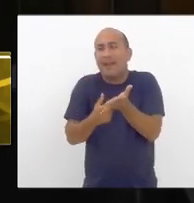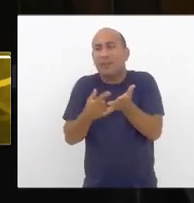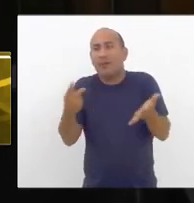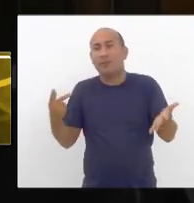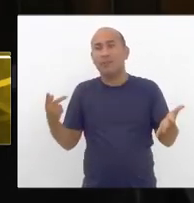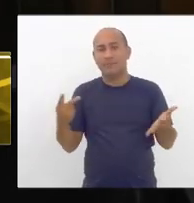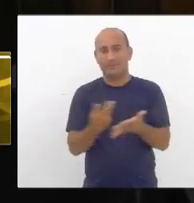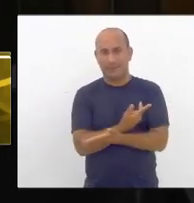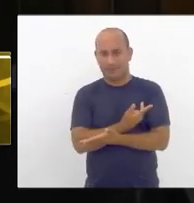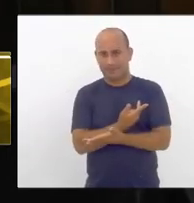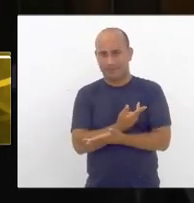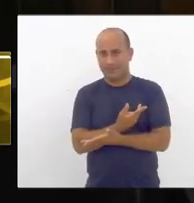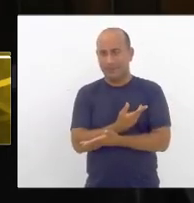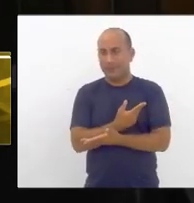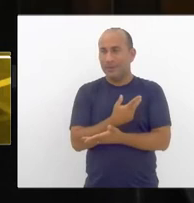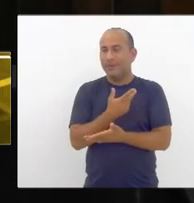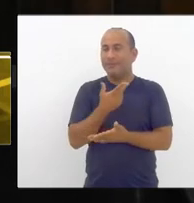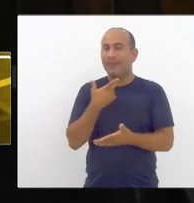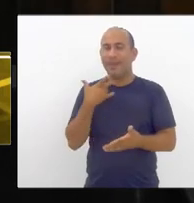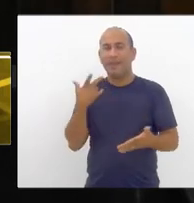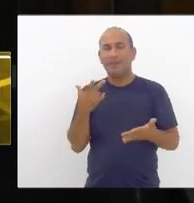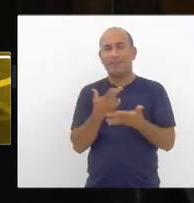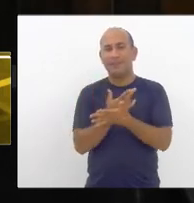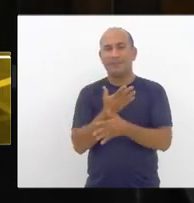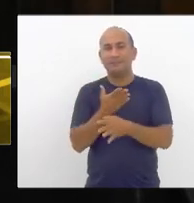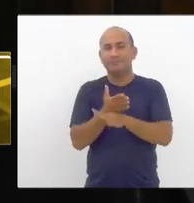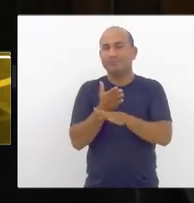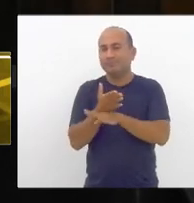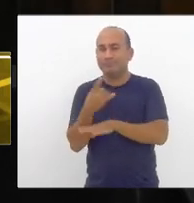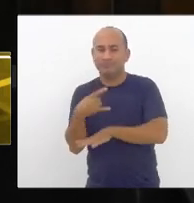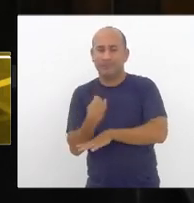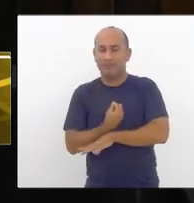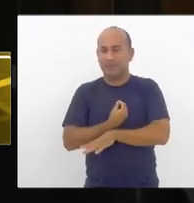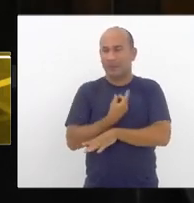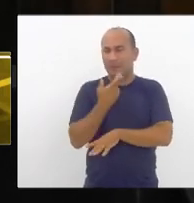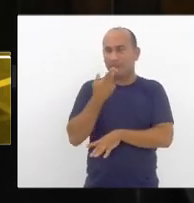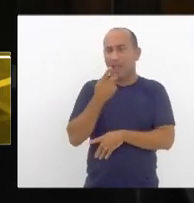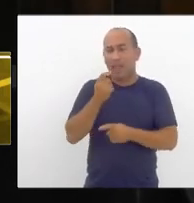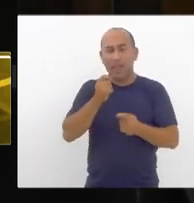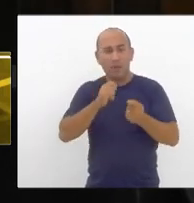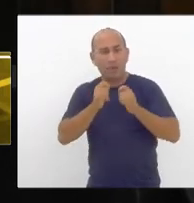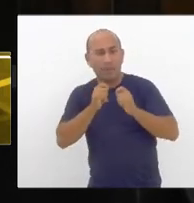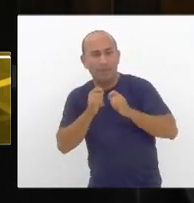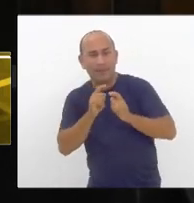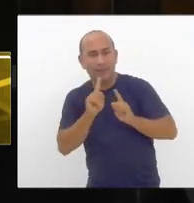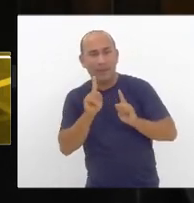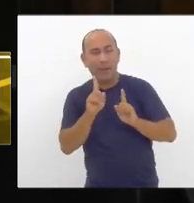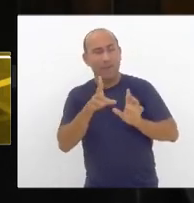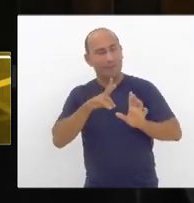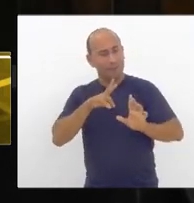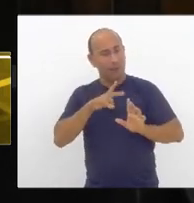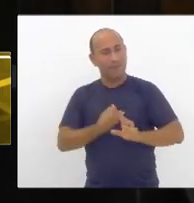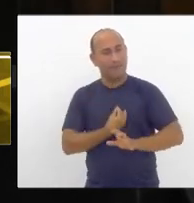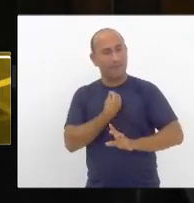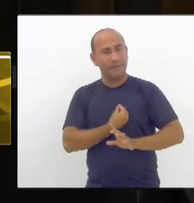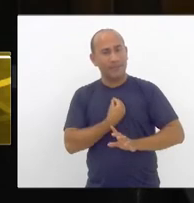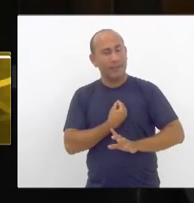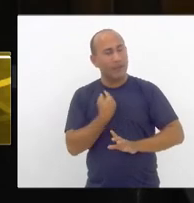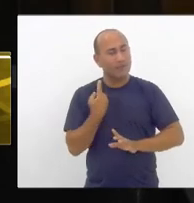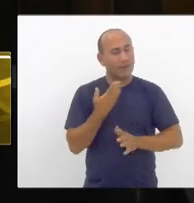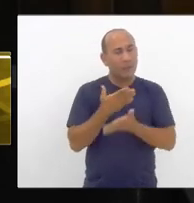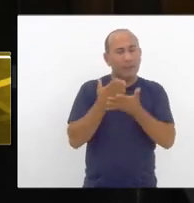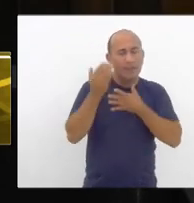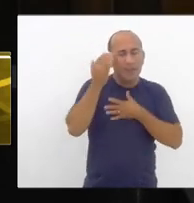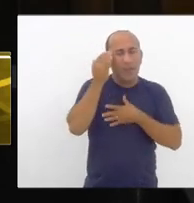vão ali tomando conta da gente vocês não estão falando só de ciclos econômicos também às vezes são ciclos da nossa própria vida que a gente vai entendendo